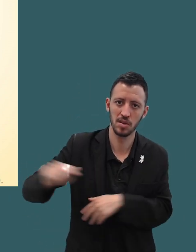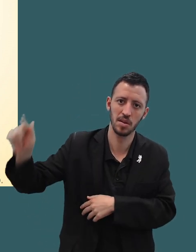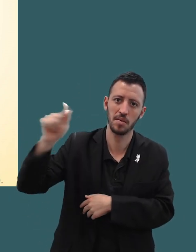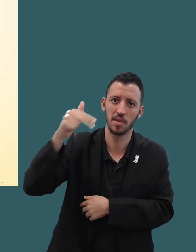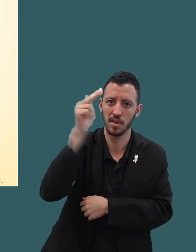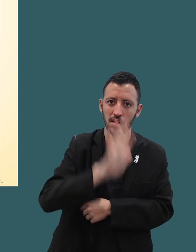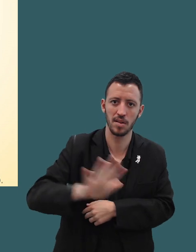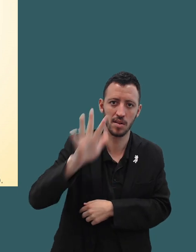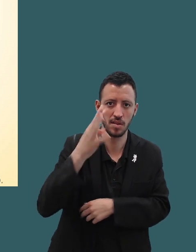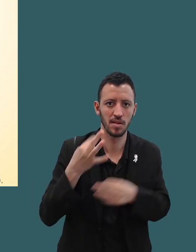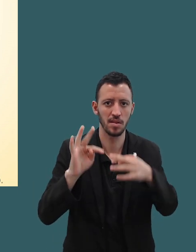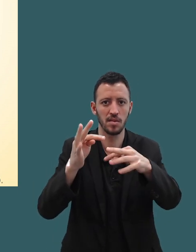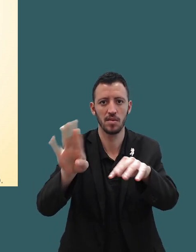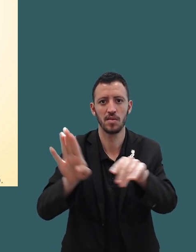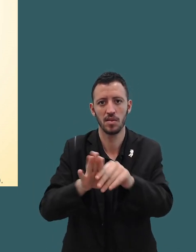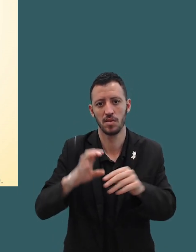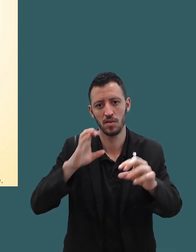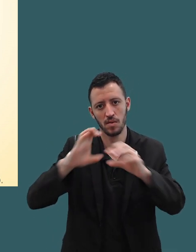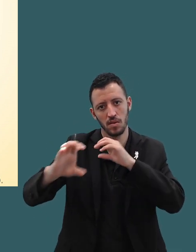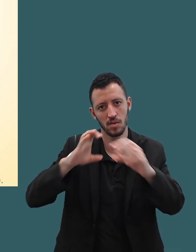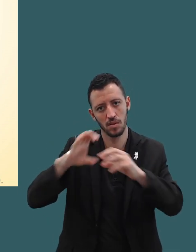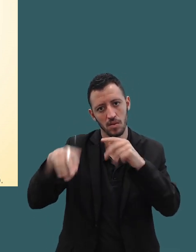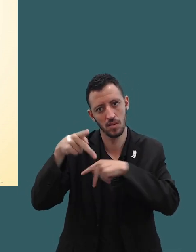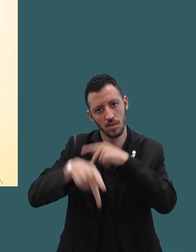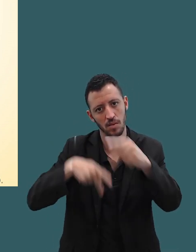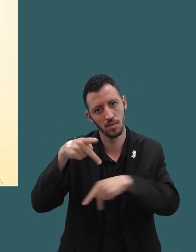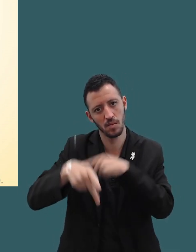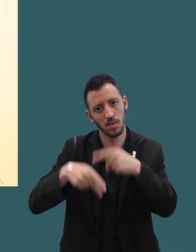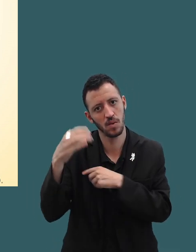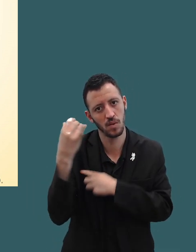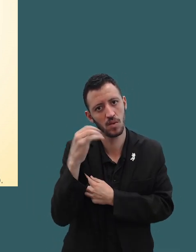Ciência e Tecnologia, né? A comunicação